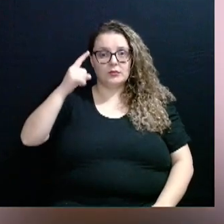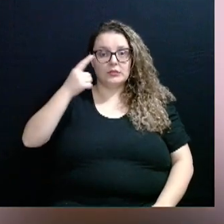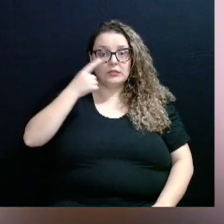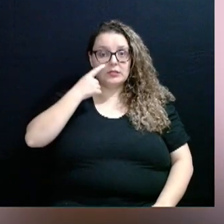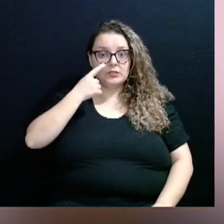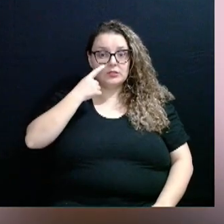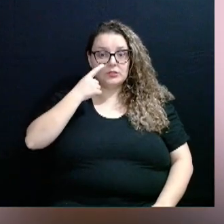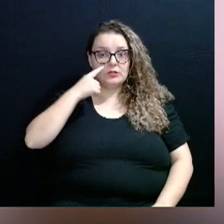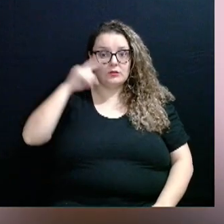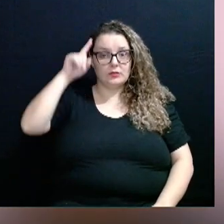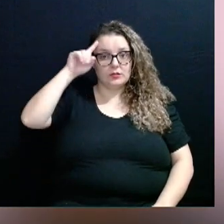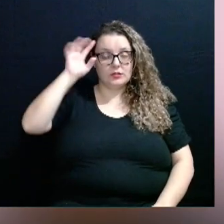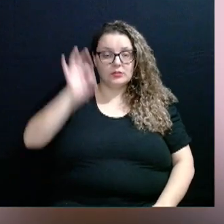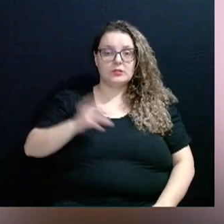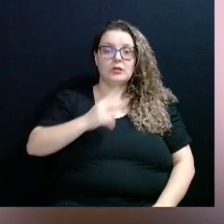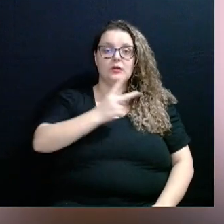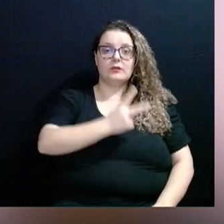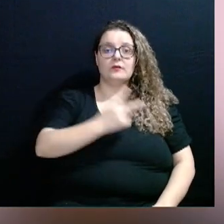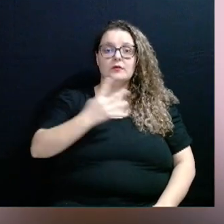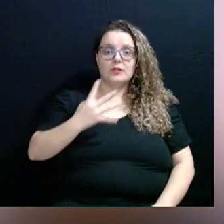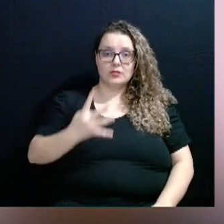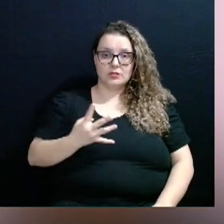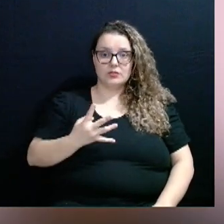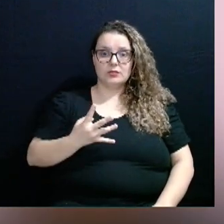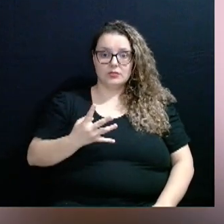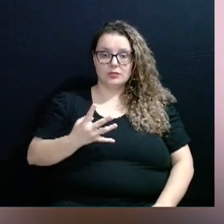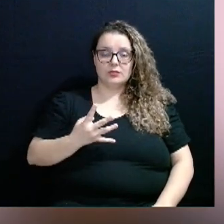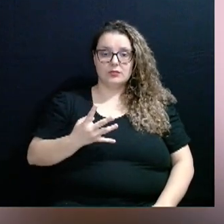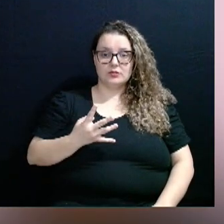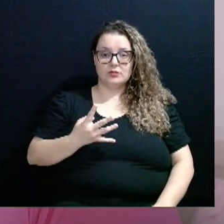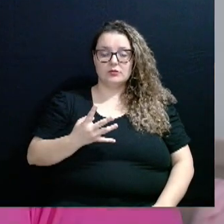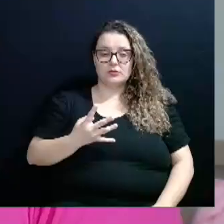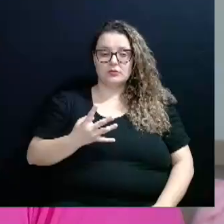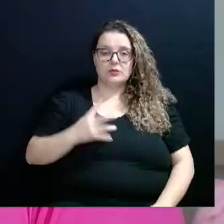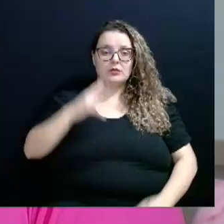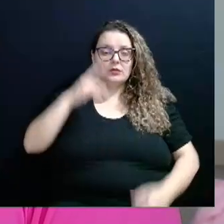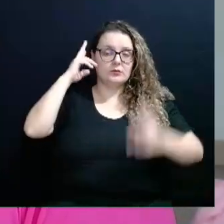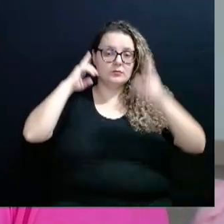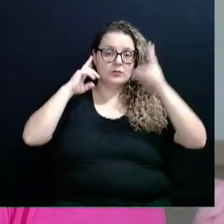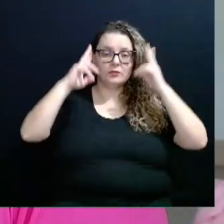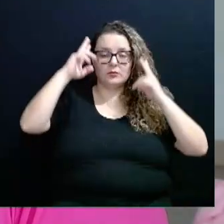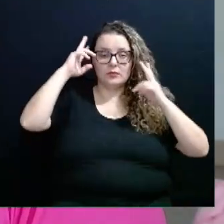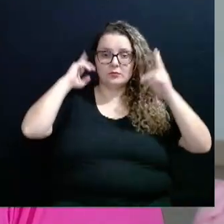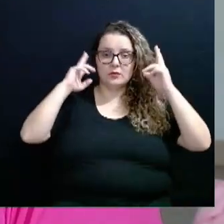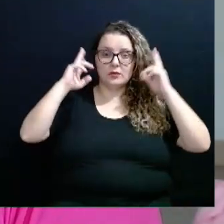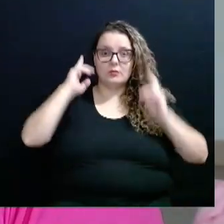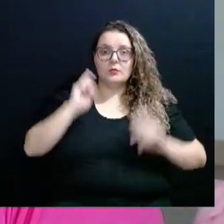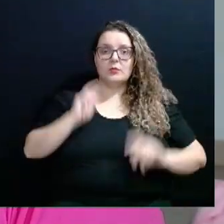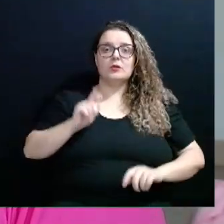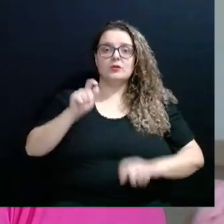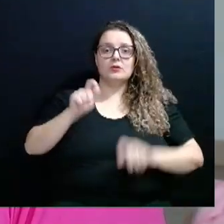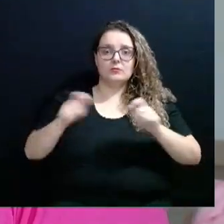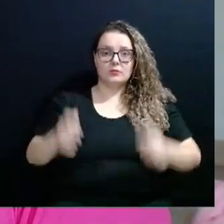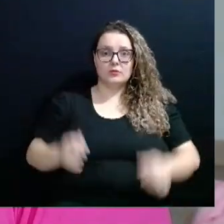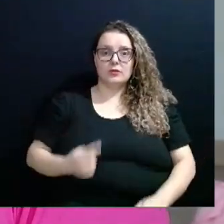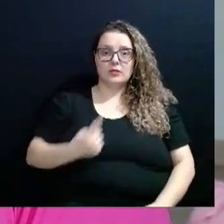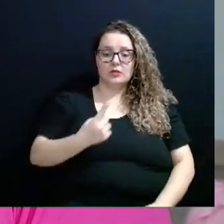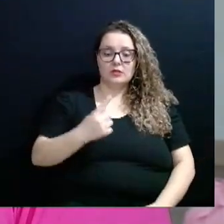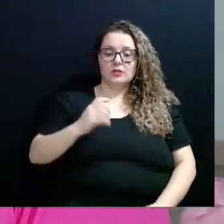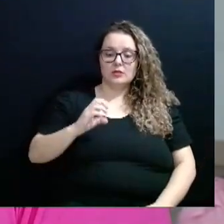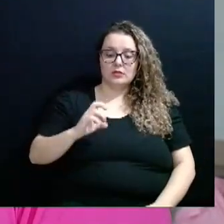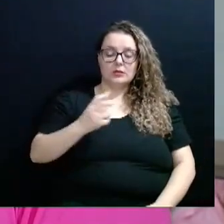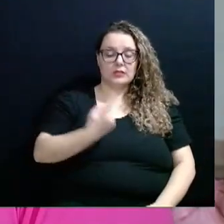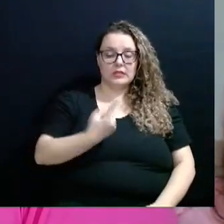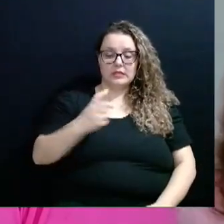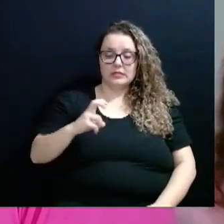dia 24, através do corte das pessoas, né, que é no mínimo 15 centímetros, elas vão poder fazer